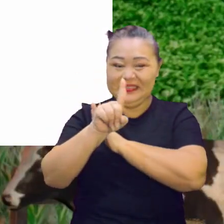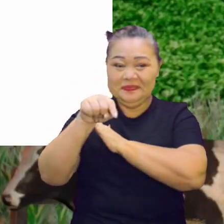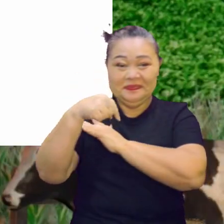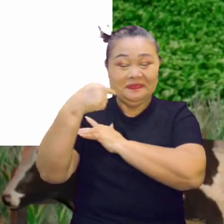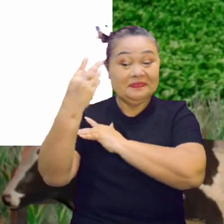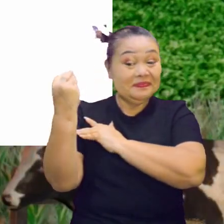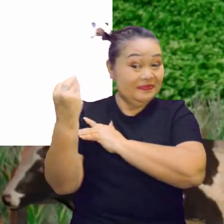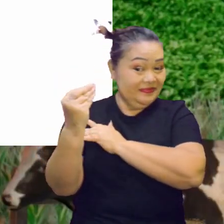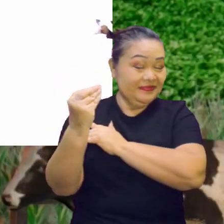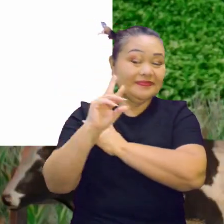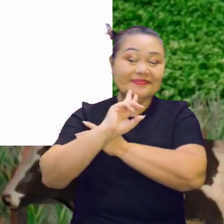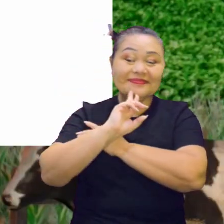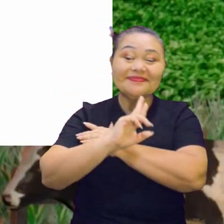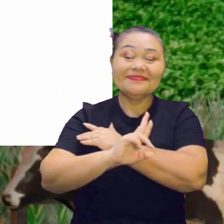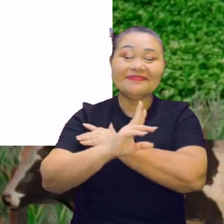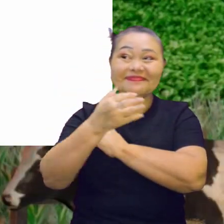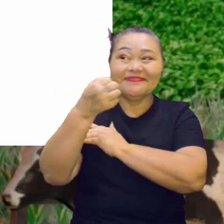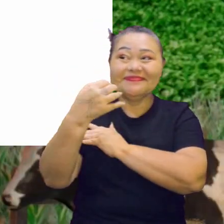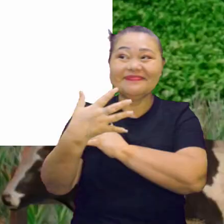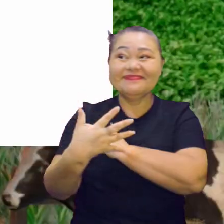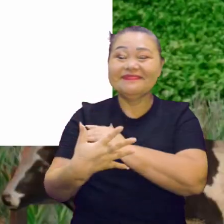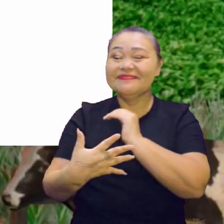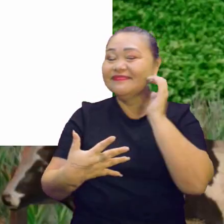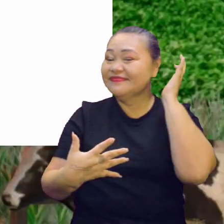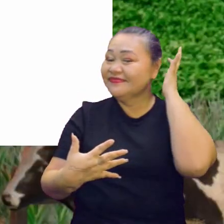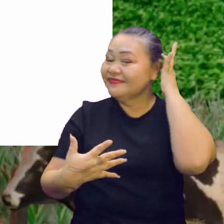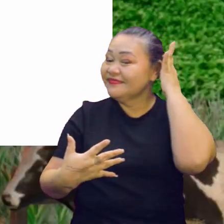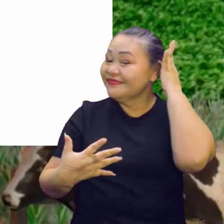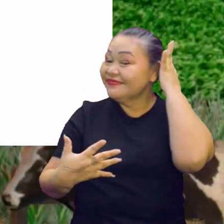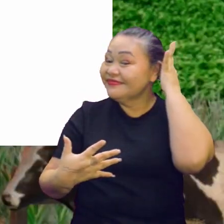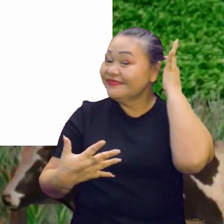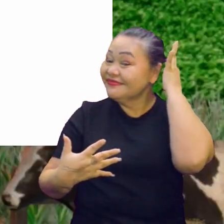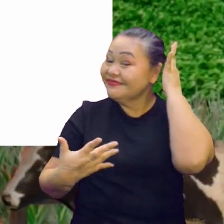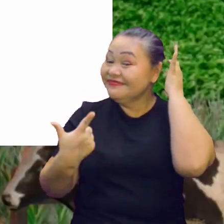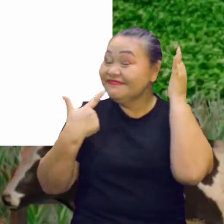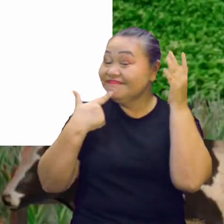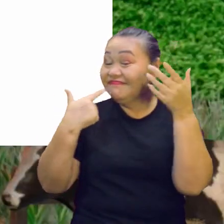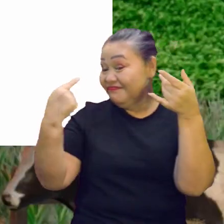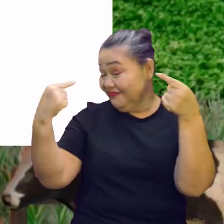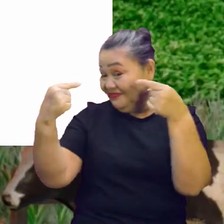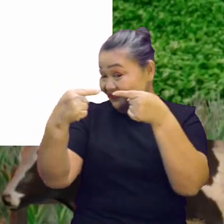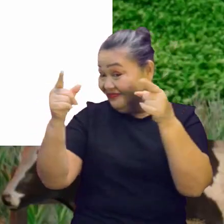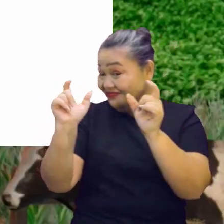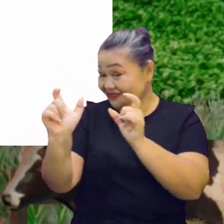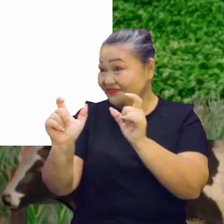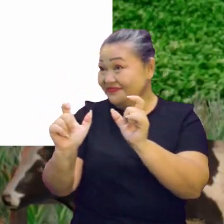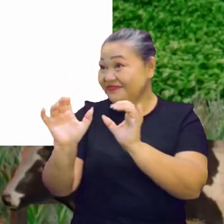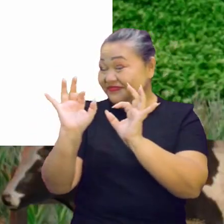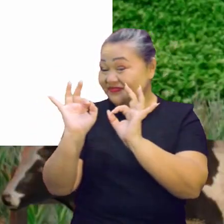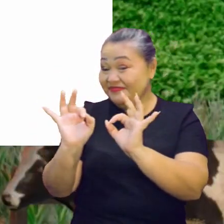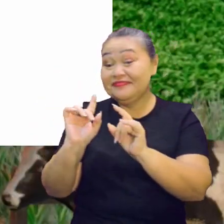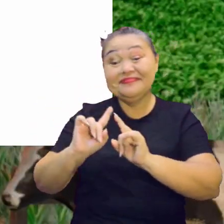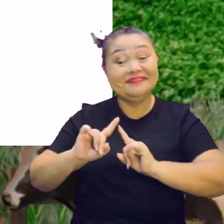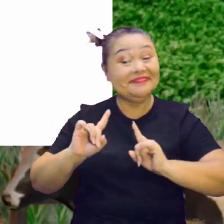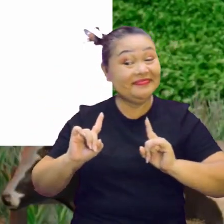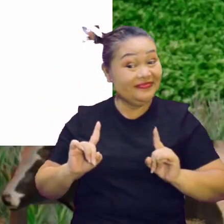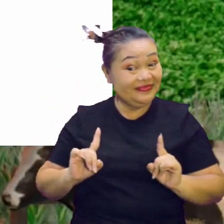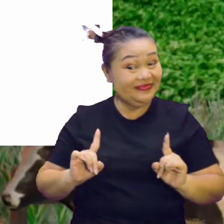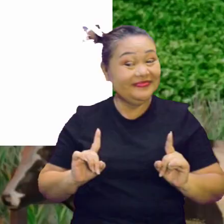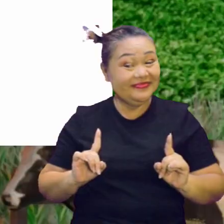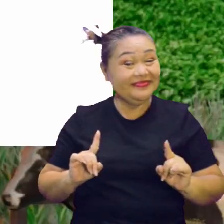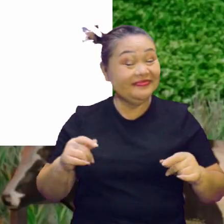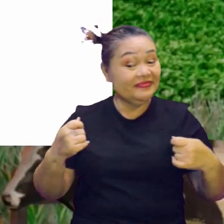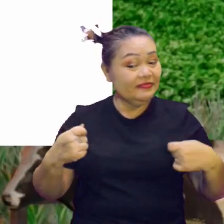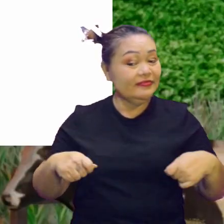vou comentar. Não há necessidade de estar com as mesmas palavras, mas, ó, é preciso